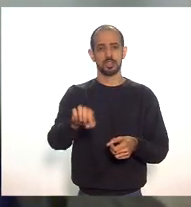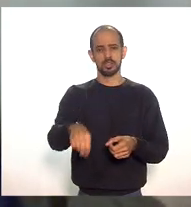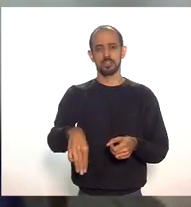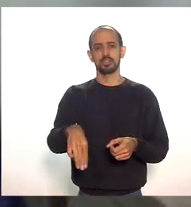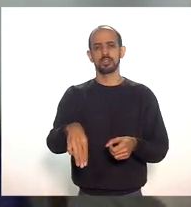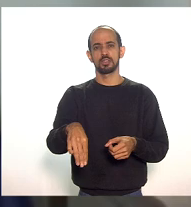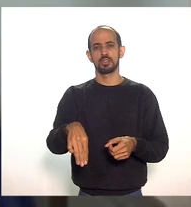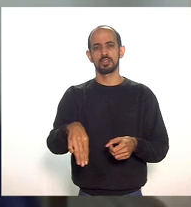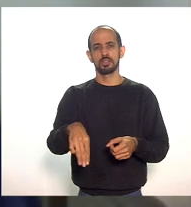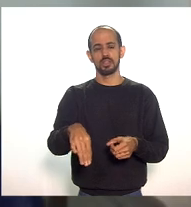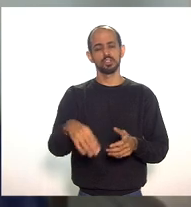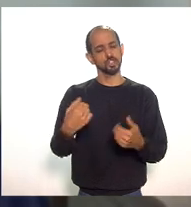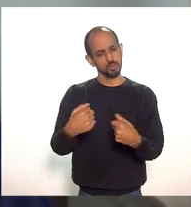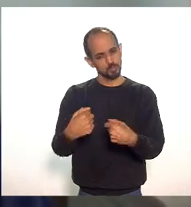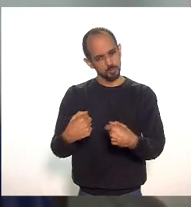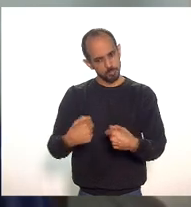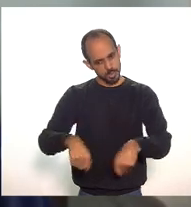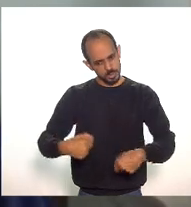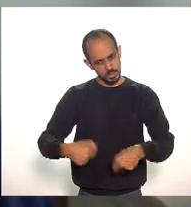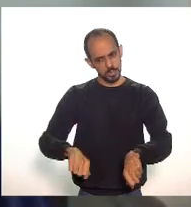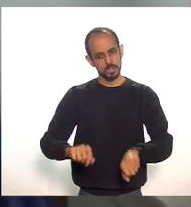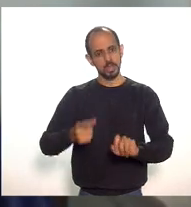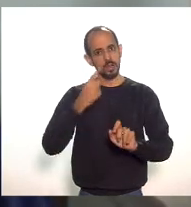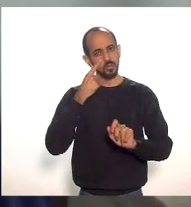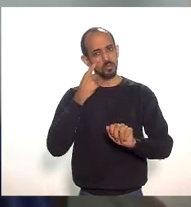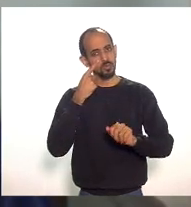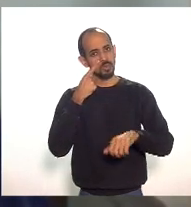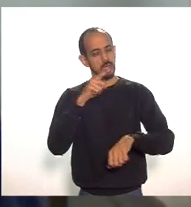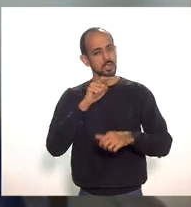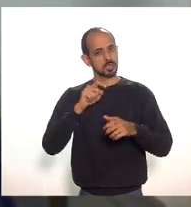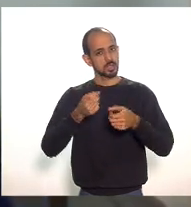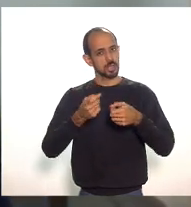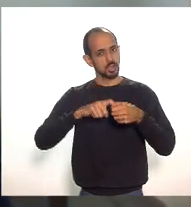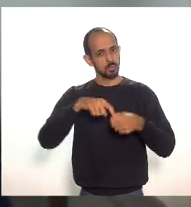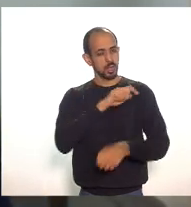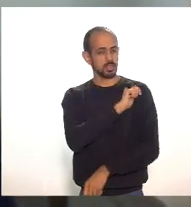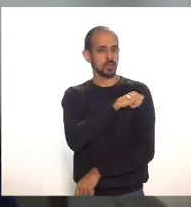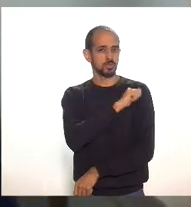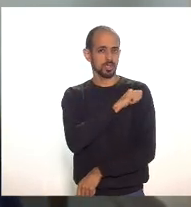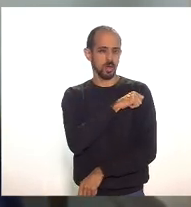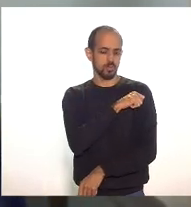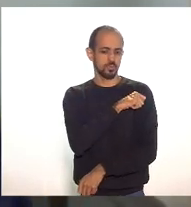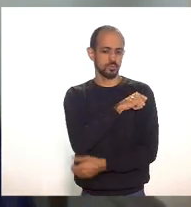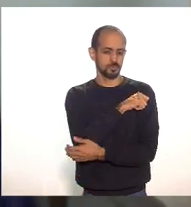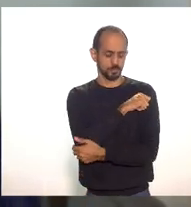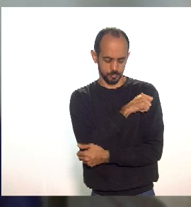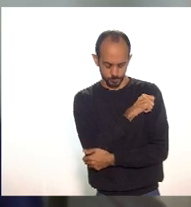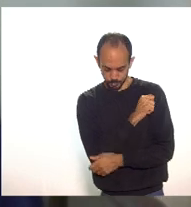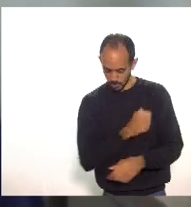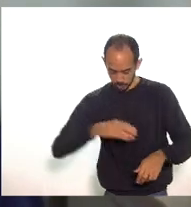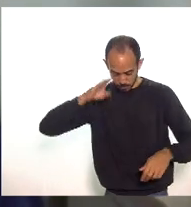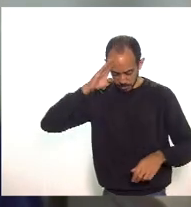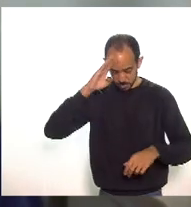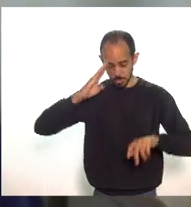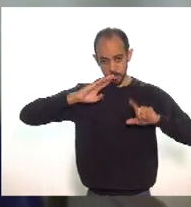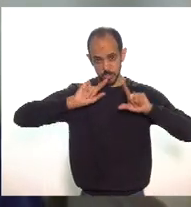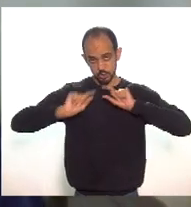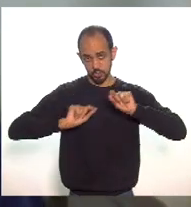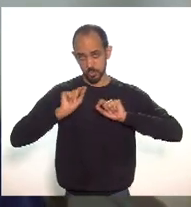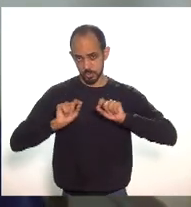a visão draconiana de regime de recuperação fiscal bom e principalmente